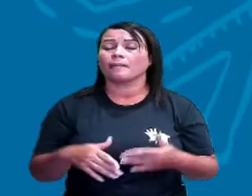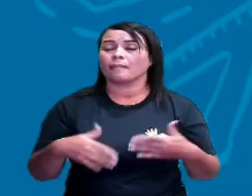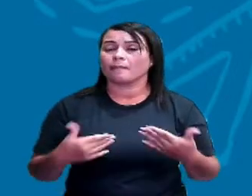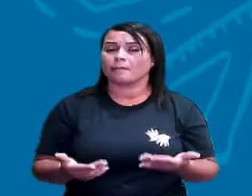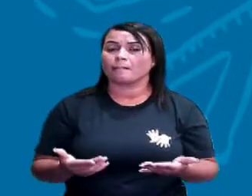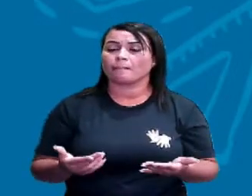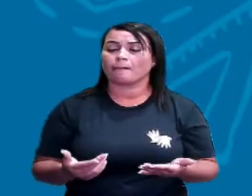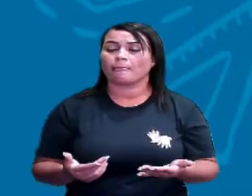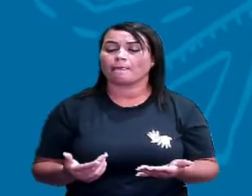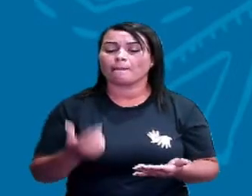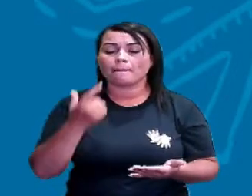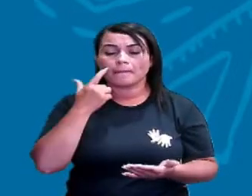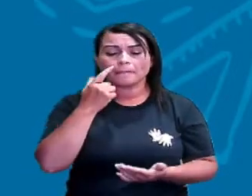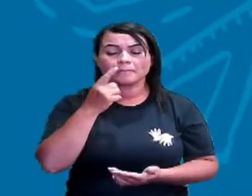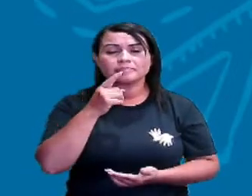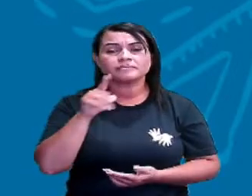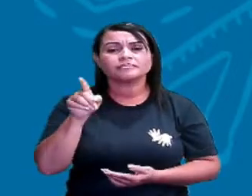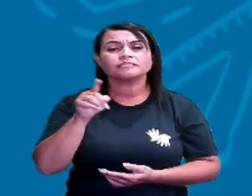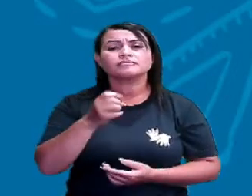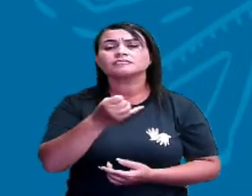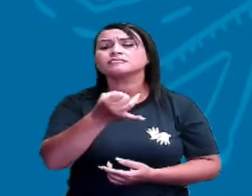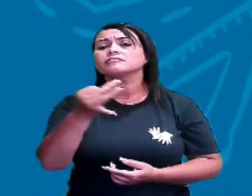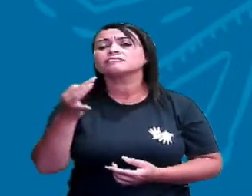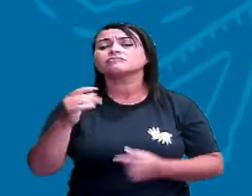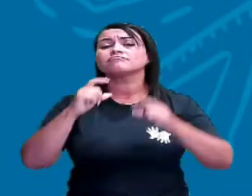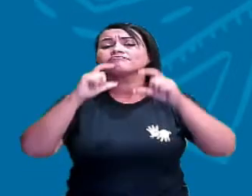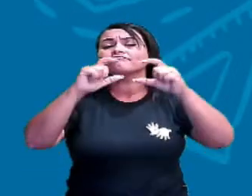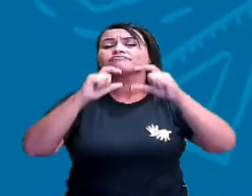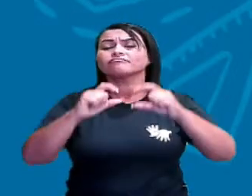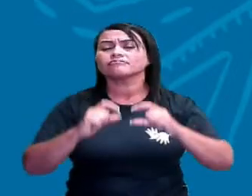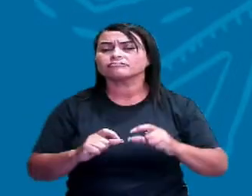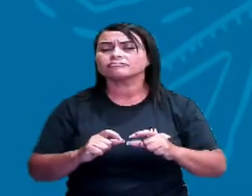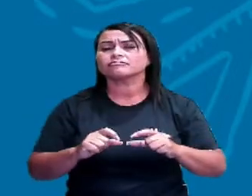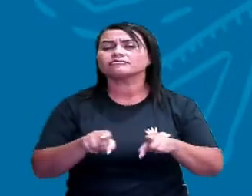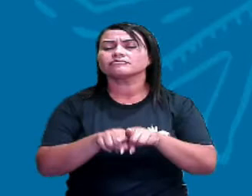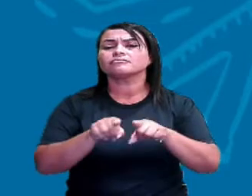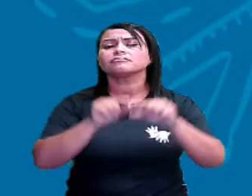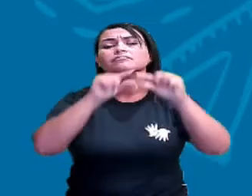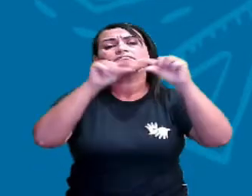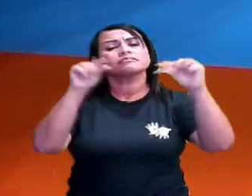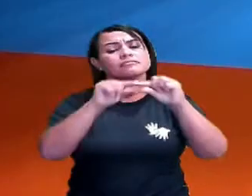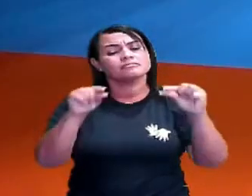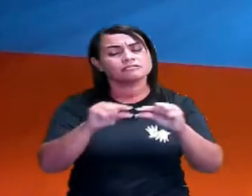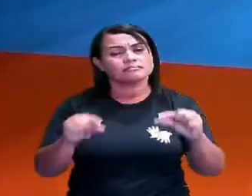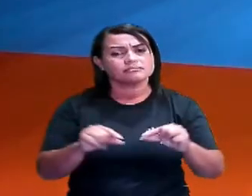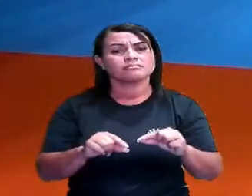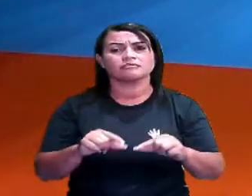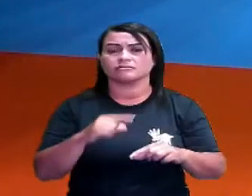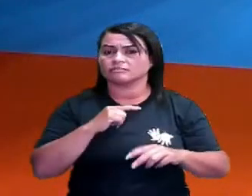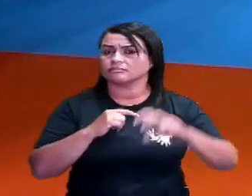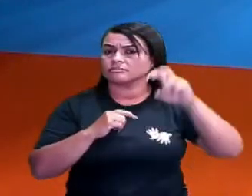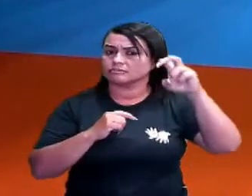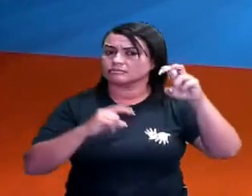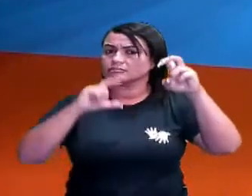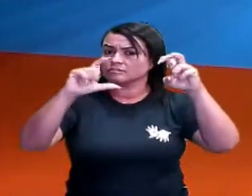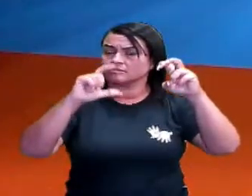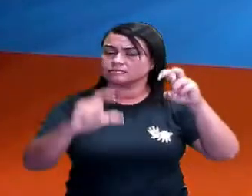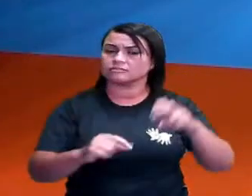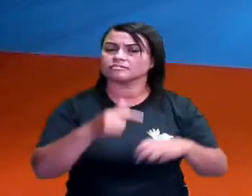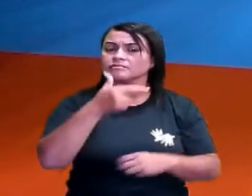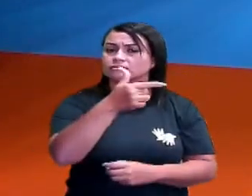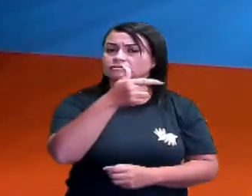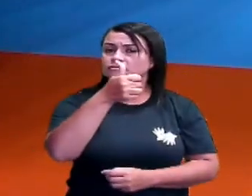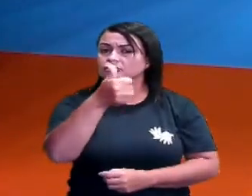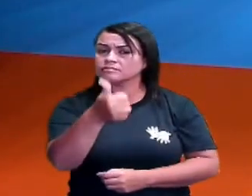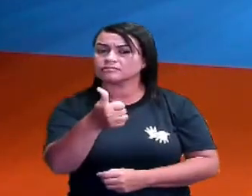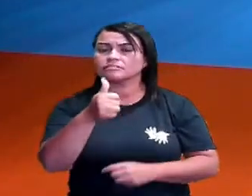Pronto, cheguei. Então, quantas estrofes, quantos versos tem o poema A Porta? Então, ele é formado por 5 estrofes e 21